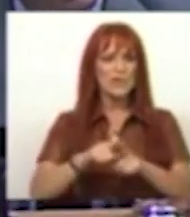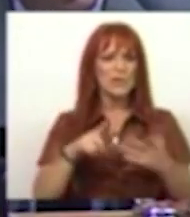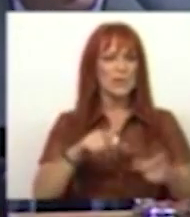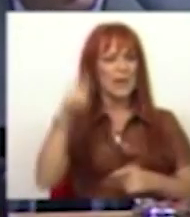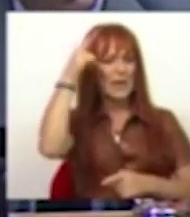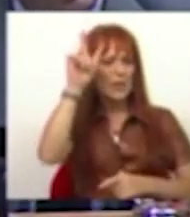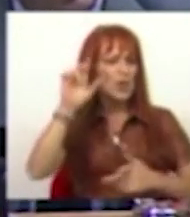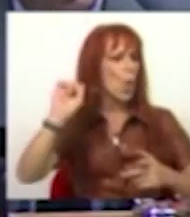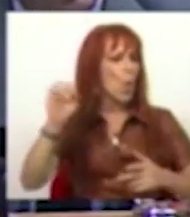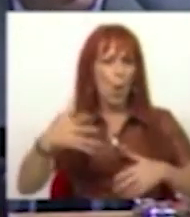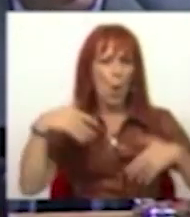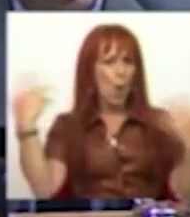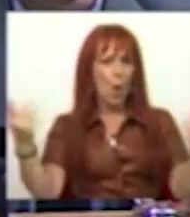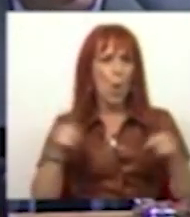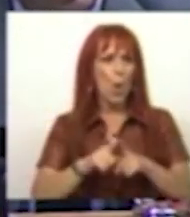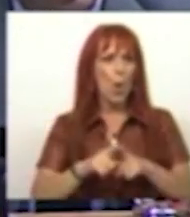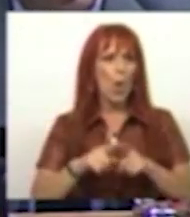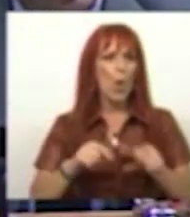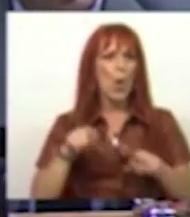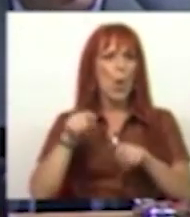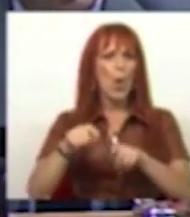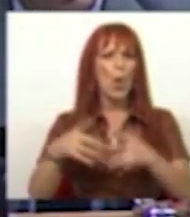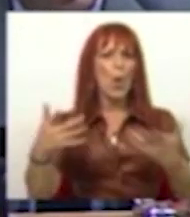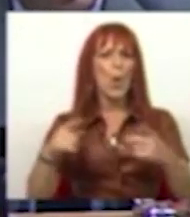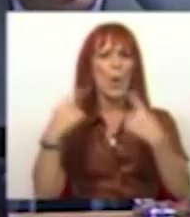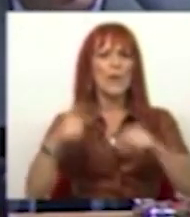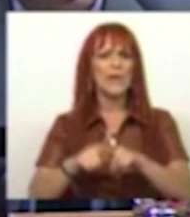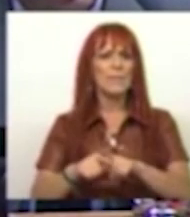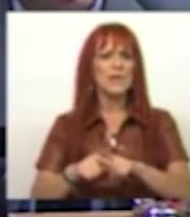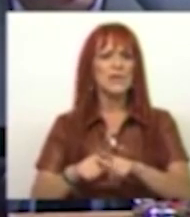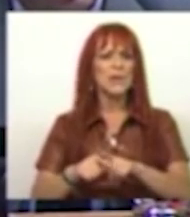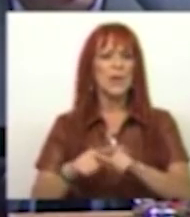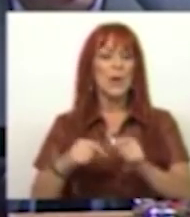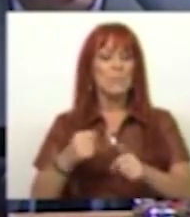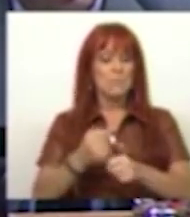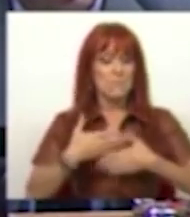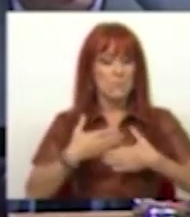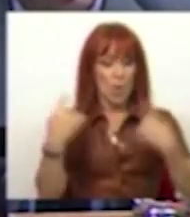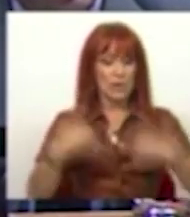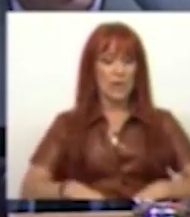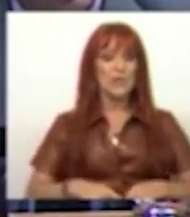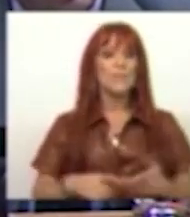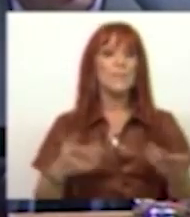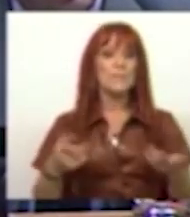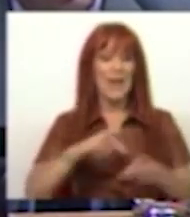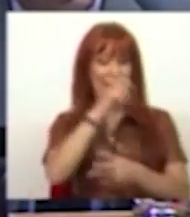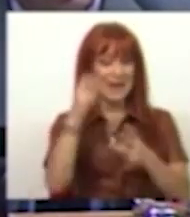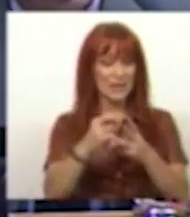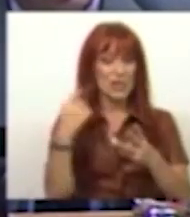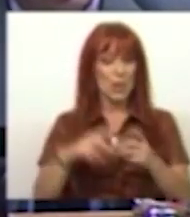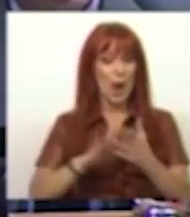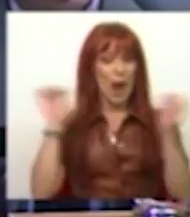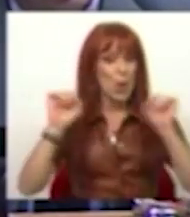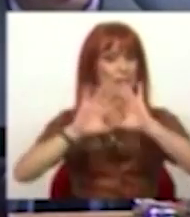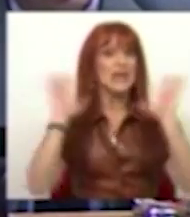licenciados, tenham frequentado os testes, tenham uma certificação profissional. terceiro lugar, haver um